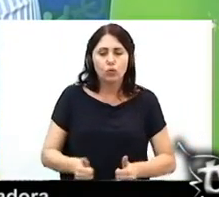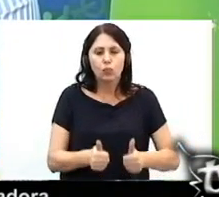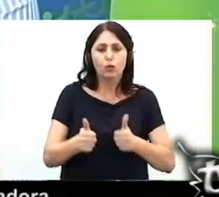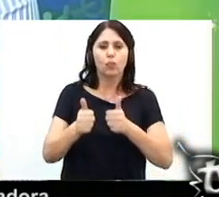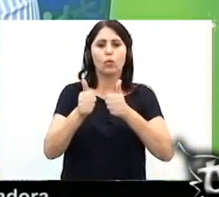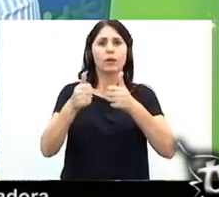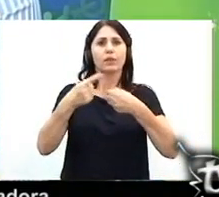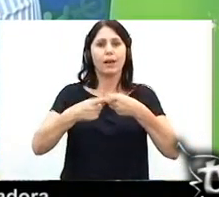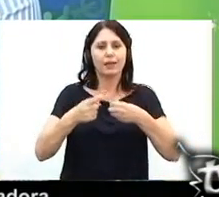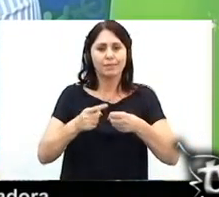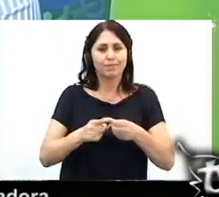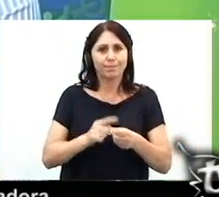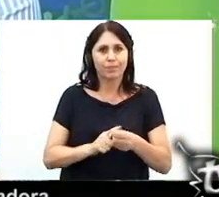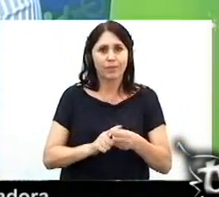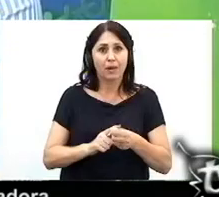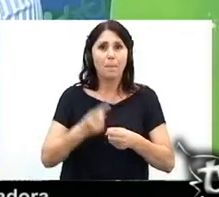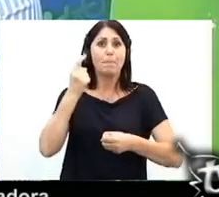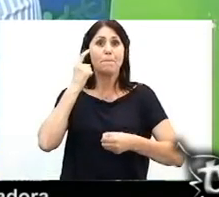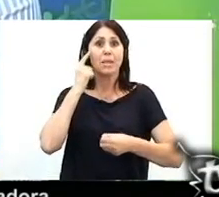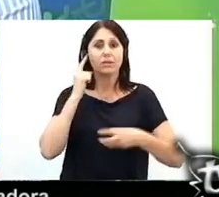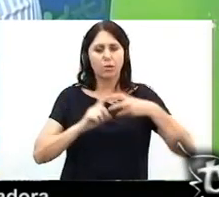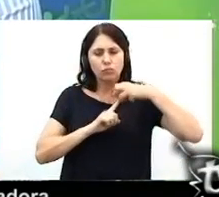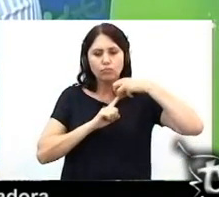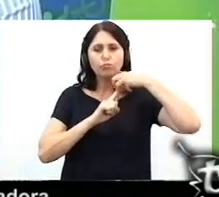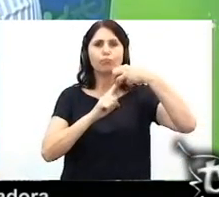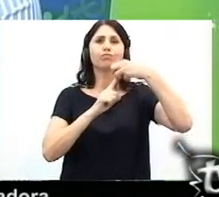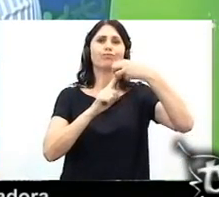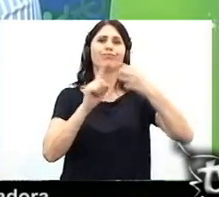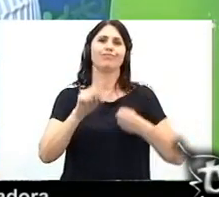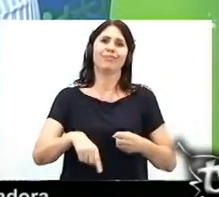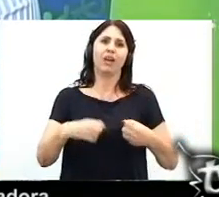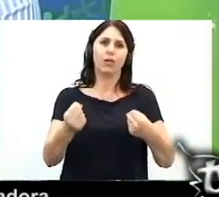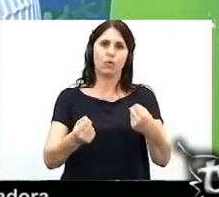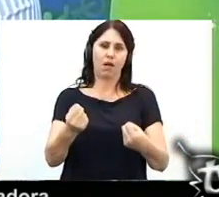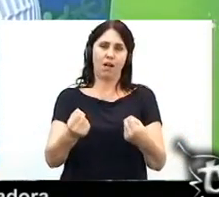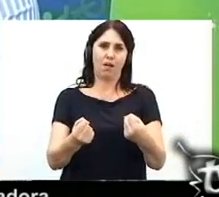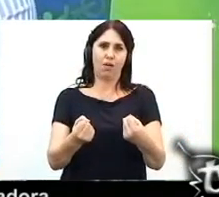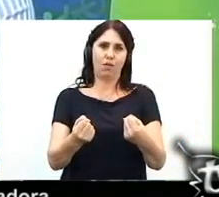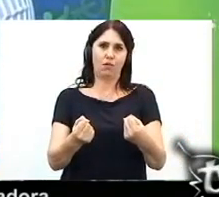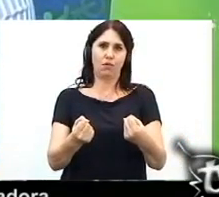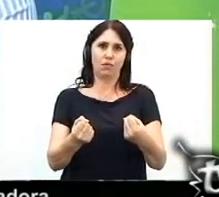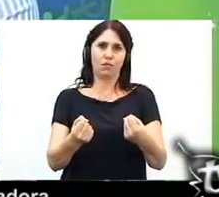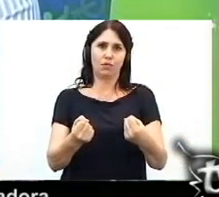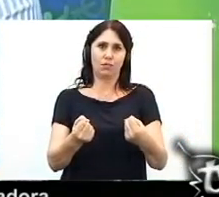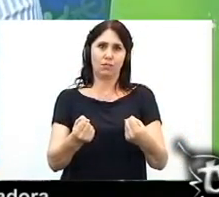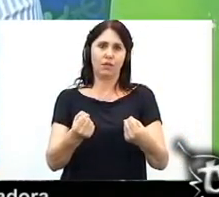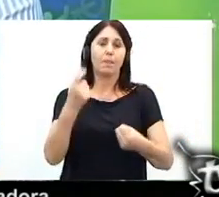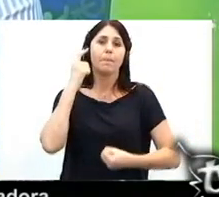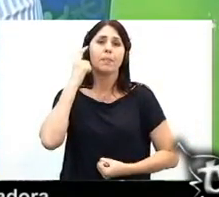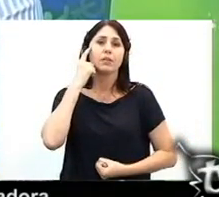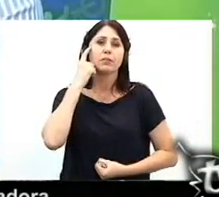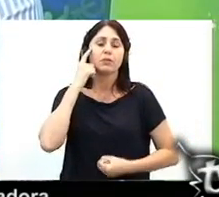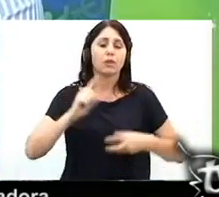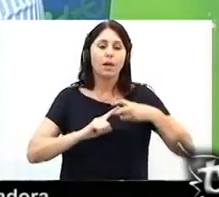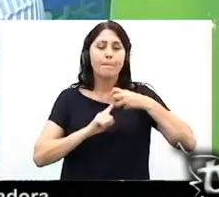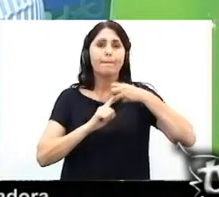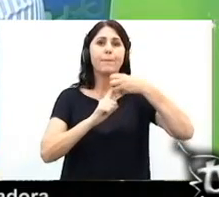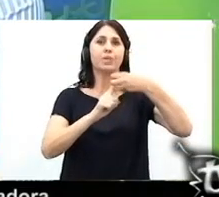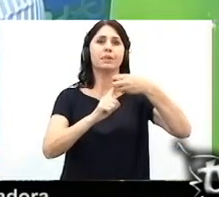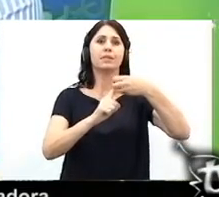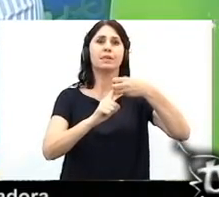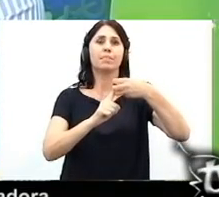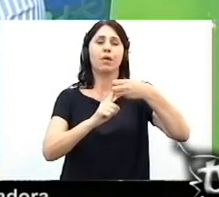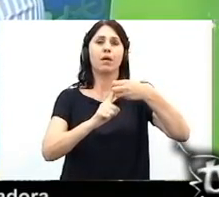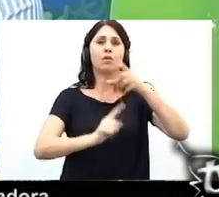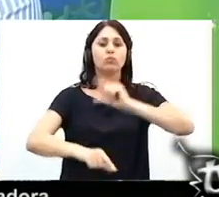pessoas. Não há como a gente equacionar uma mobilidade, uma qualidade de vida na cidade